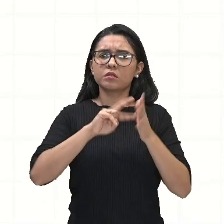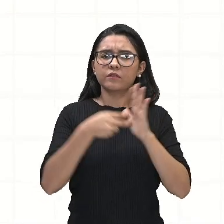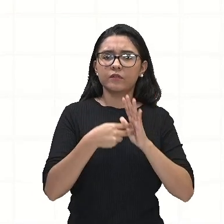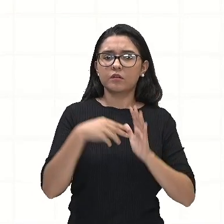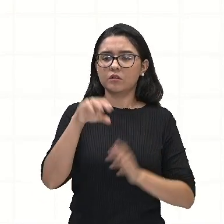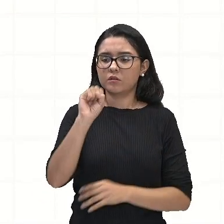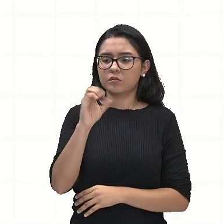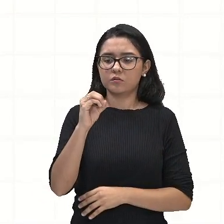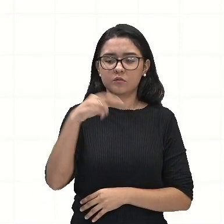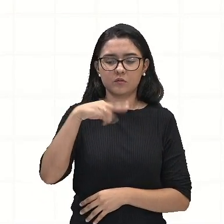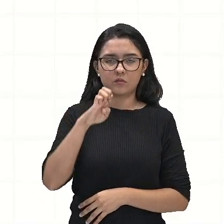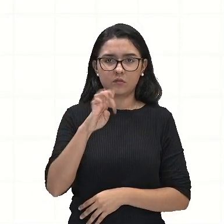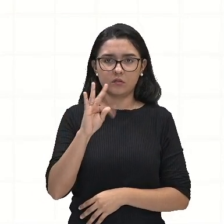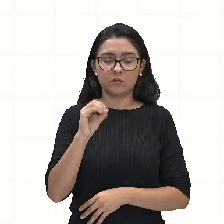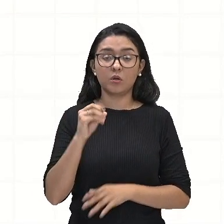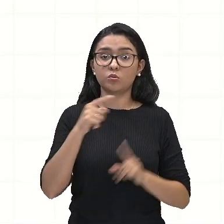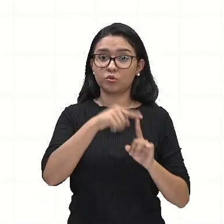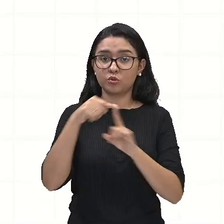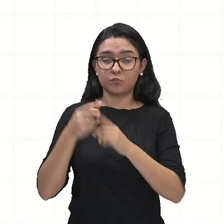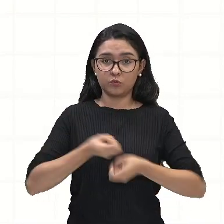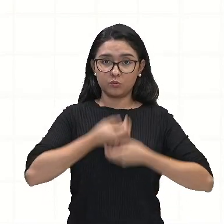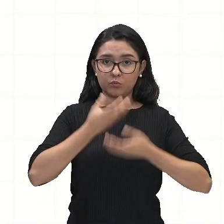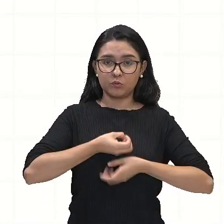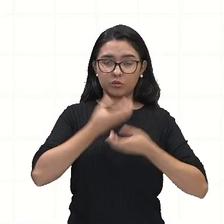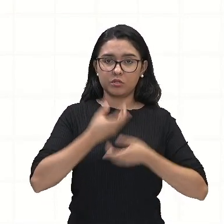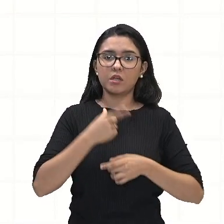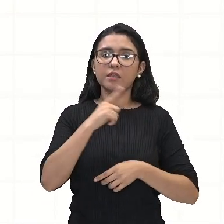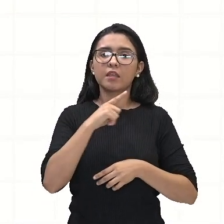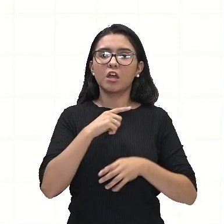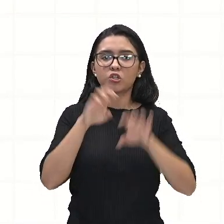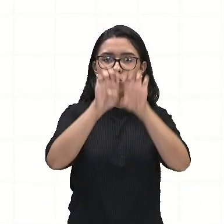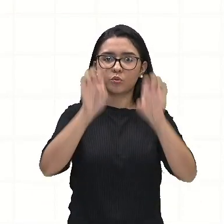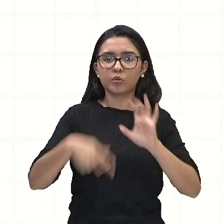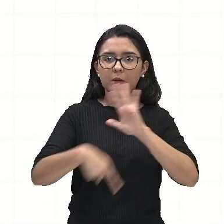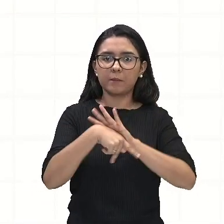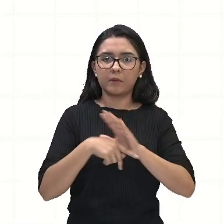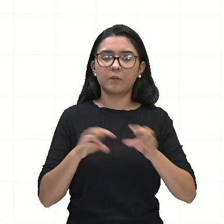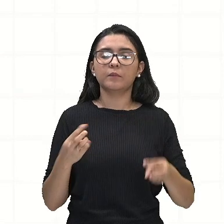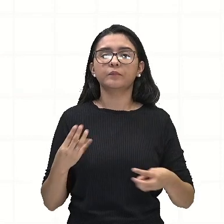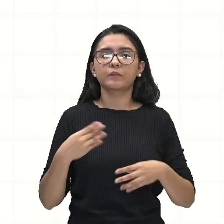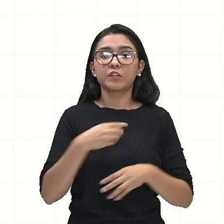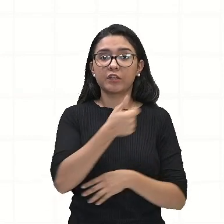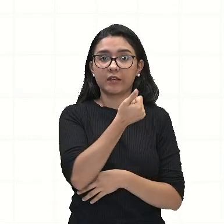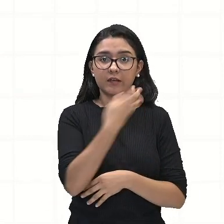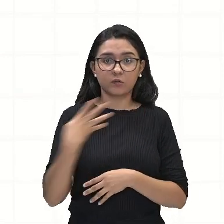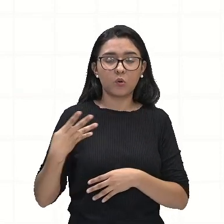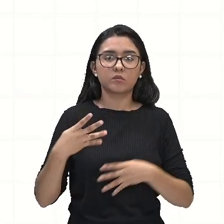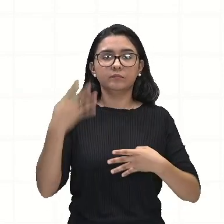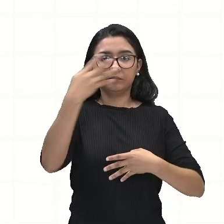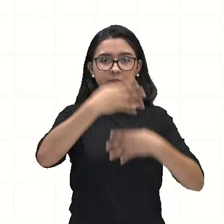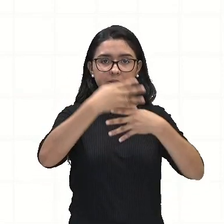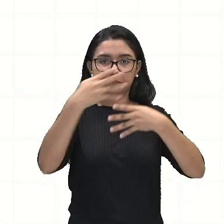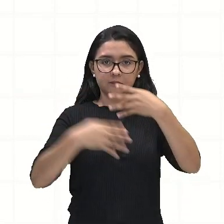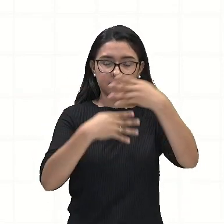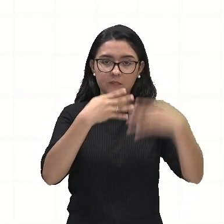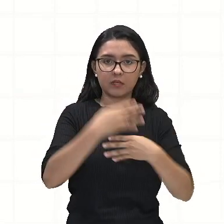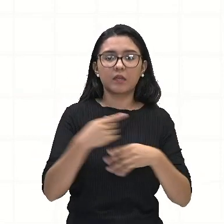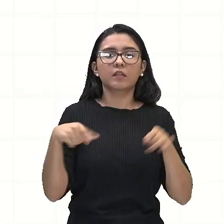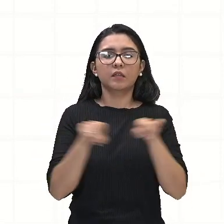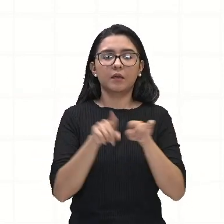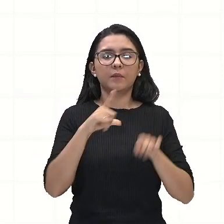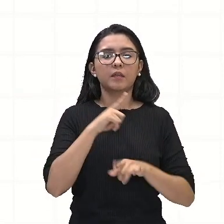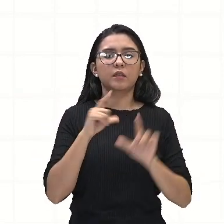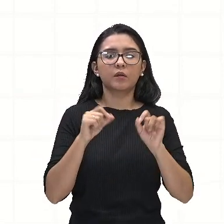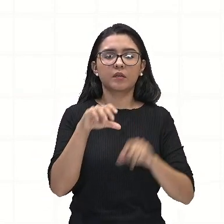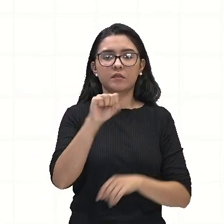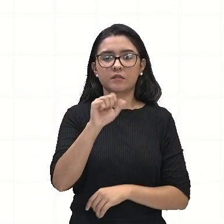de poesia em que eles acabam estruturando a poesia em 14 versos. Eu tenho a sátira. O que seria